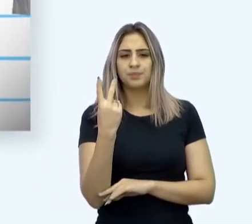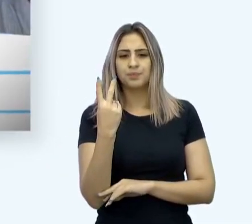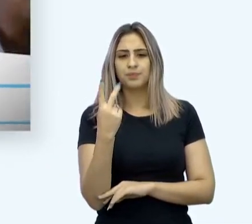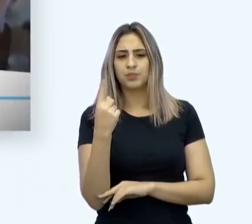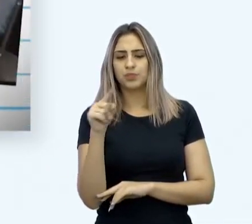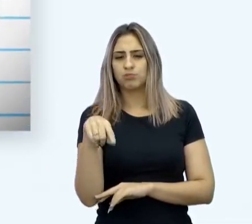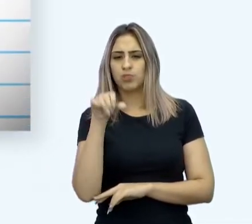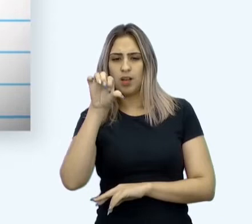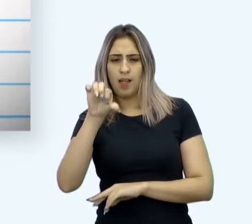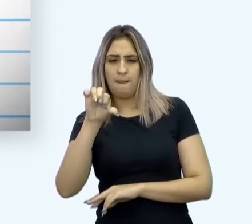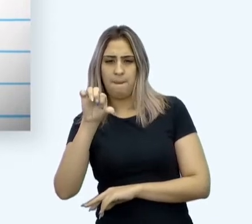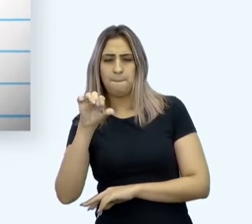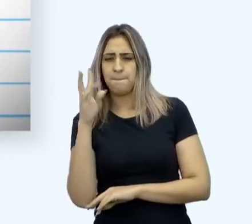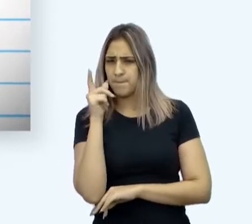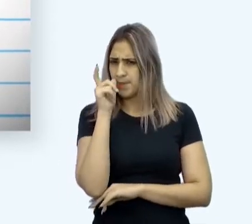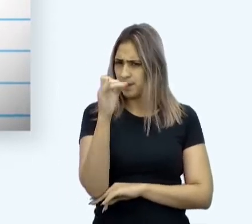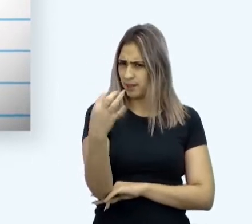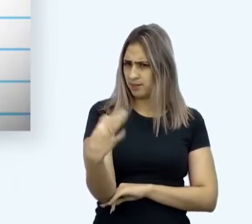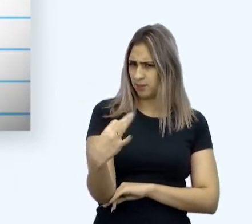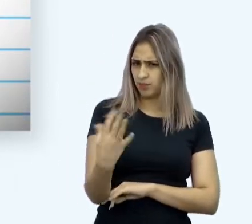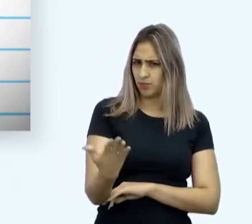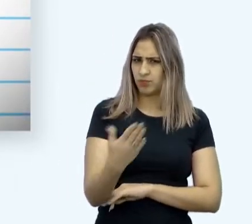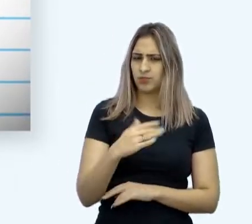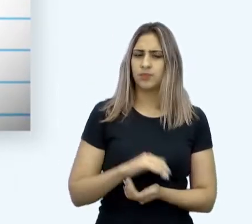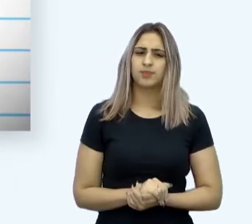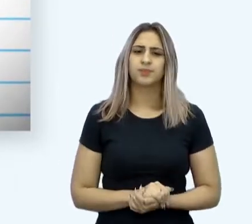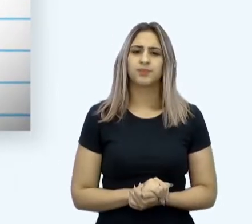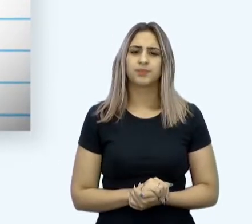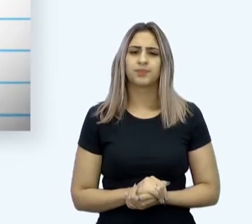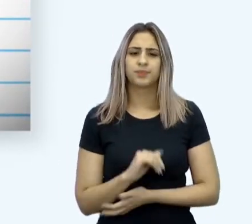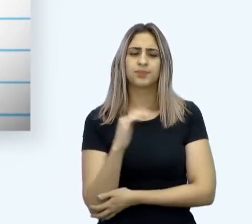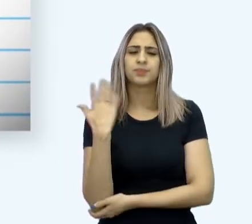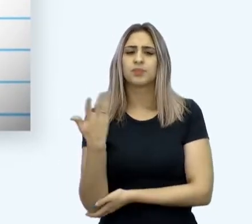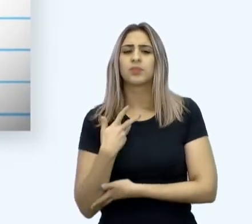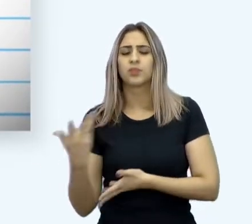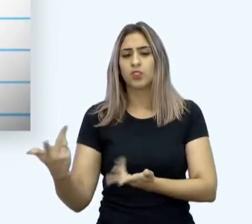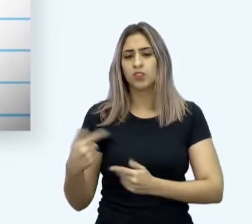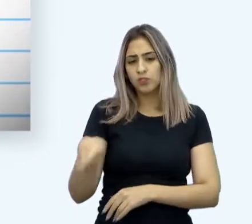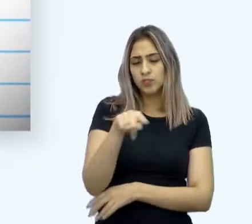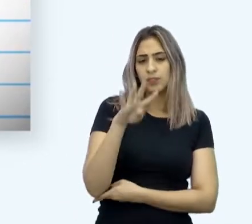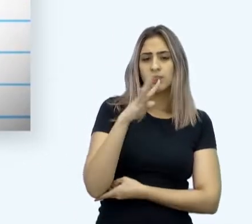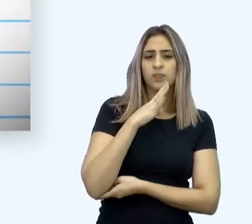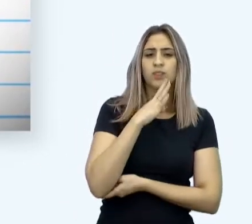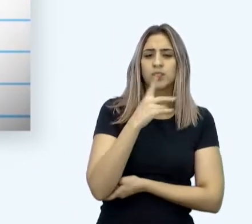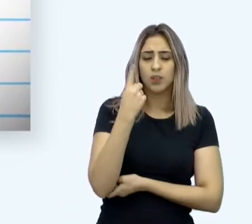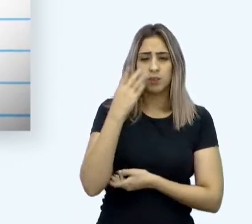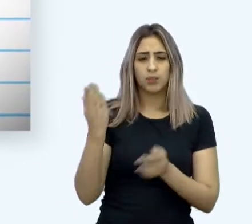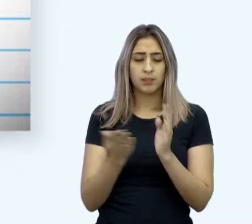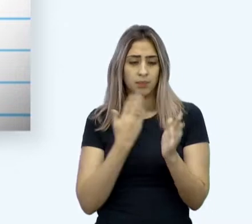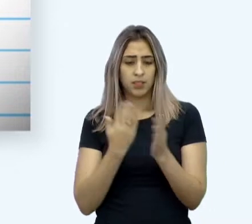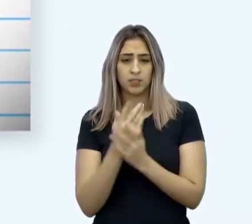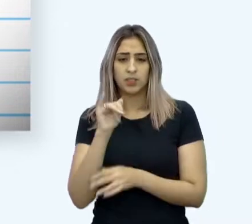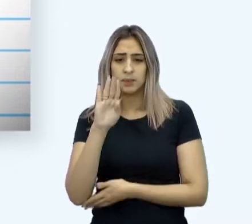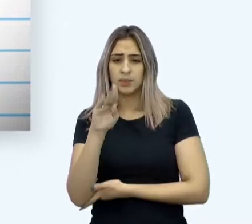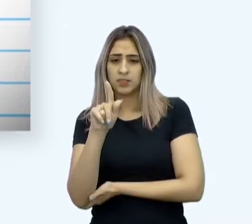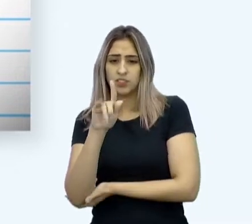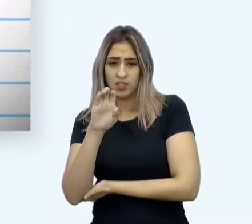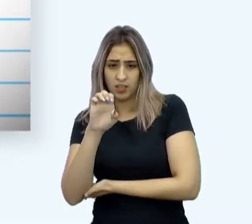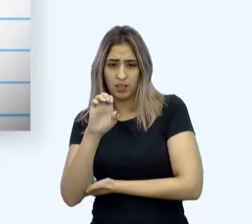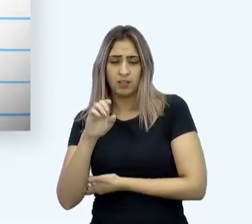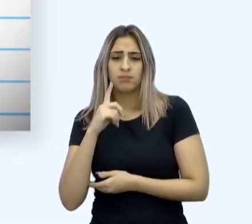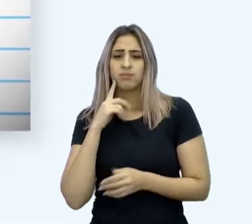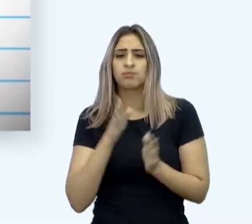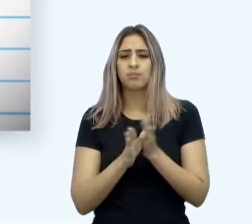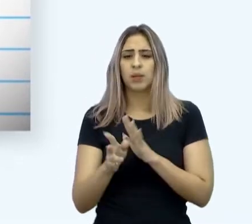2018. Interessante, não? Então, convidamos você a conhecer uma página do IBGE destinada exclusivamente